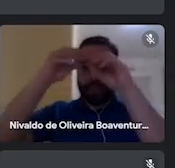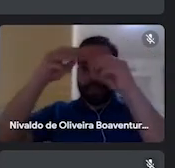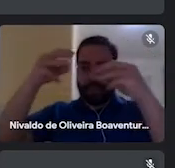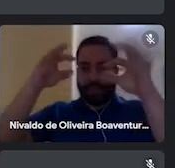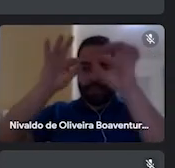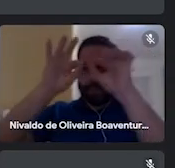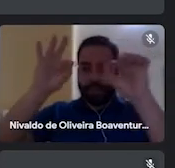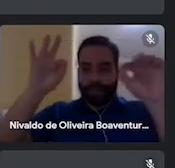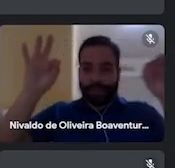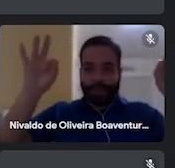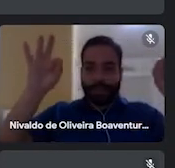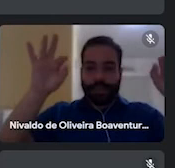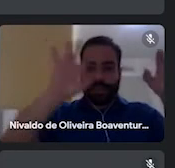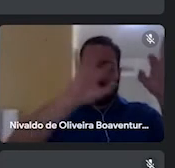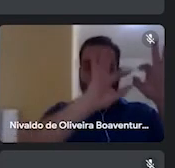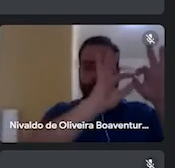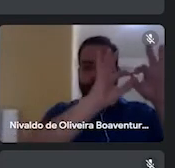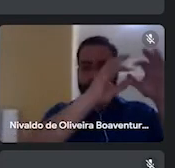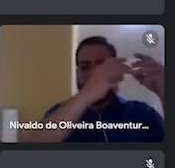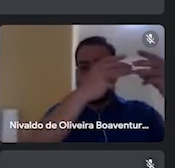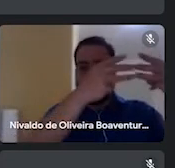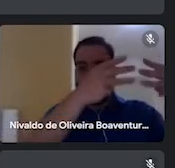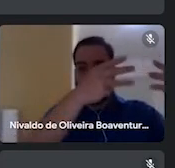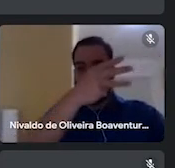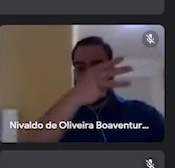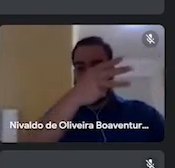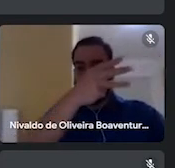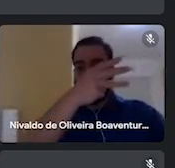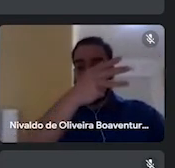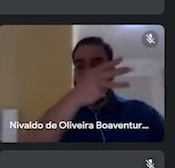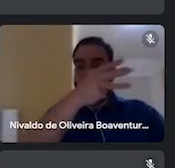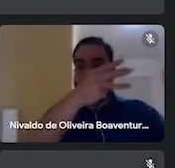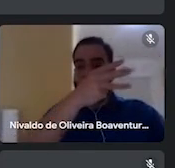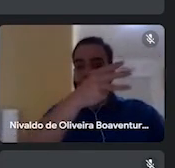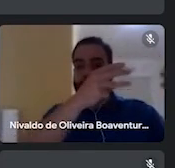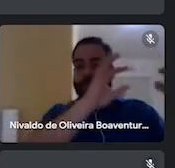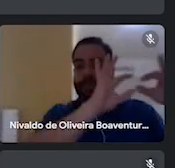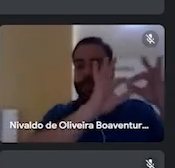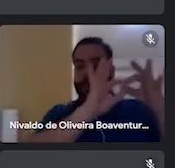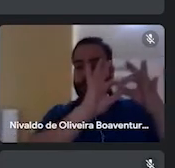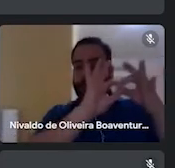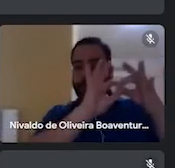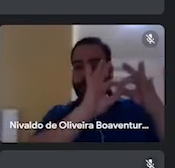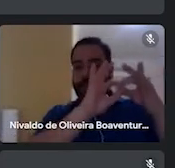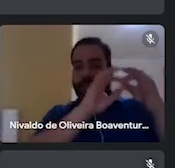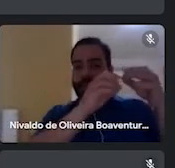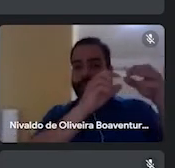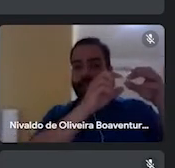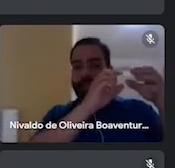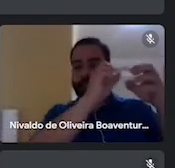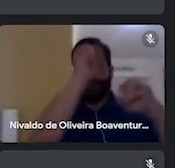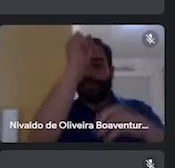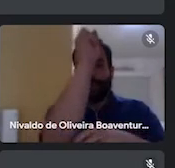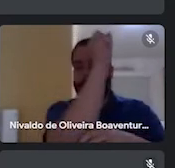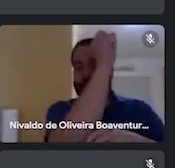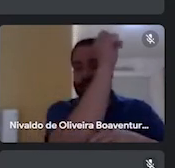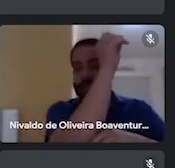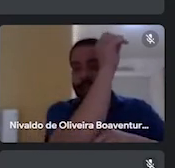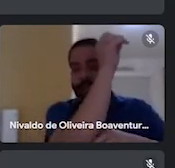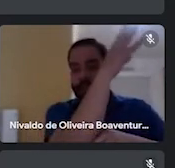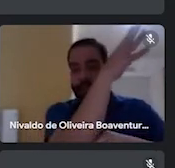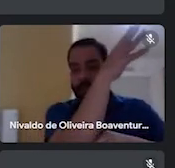ligado nas fases de baixa tensão, ligado no poste para deixar o poste na